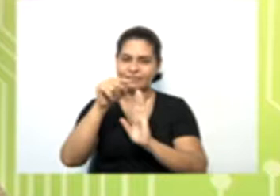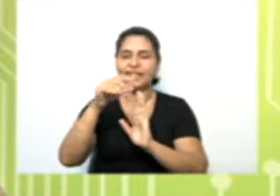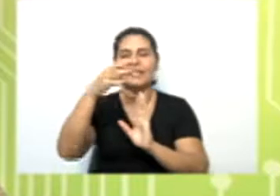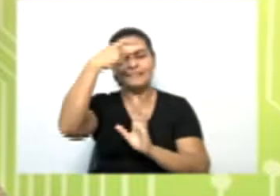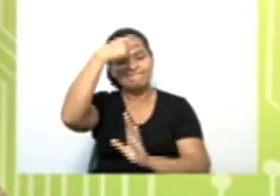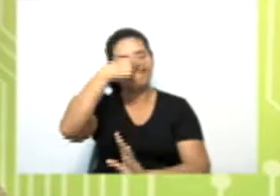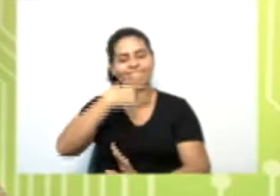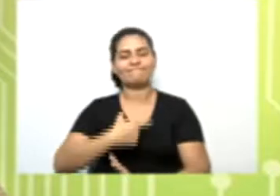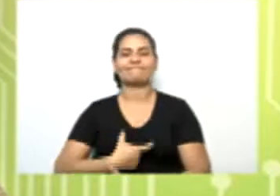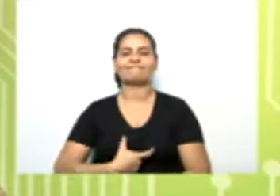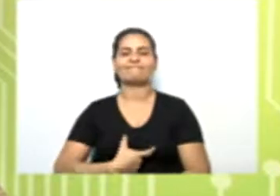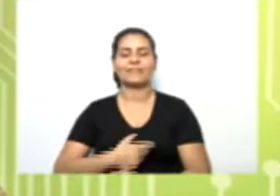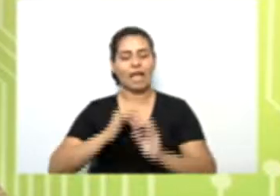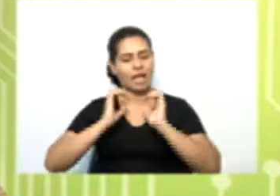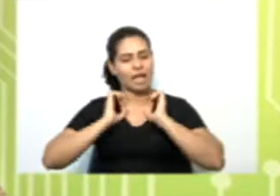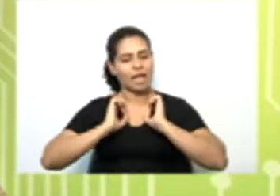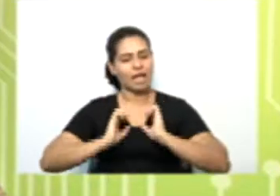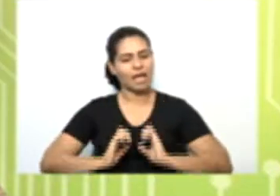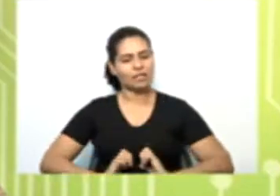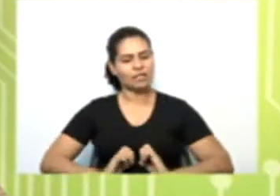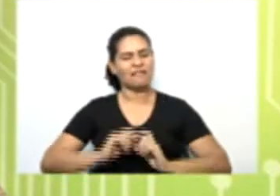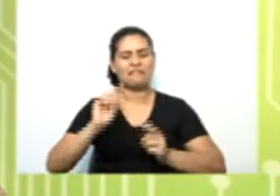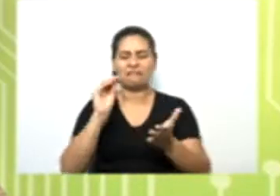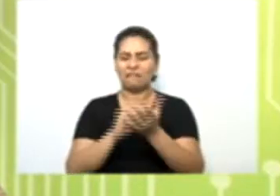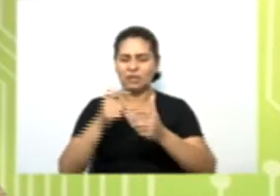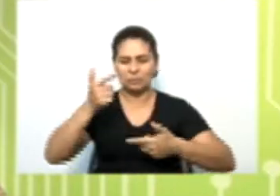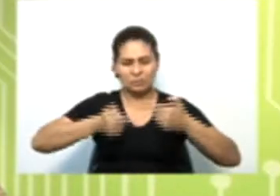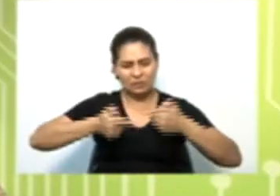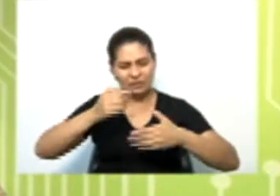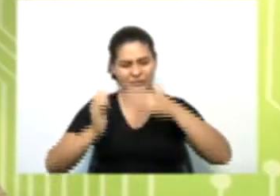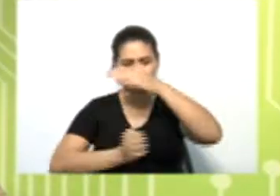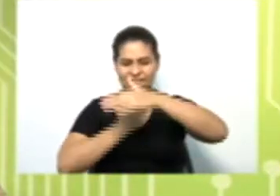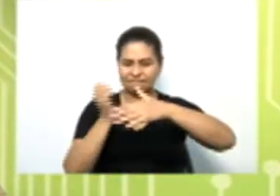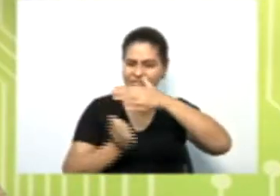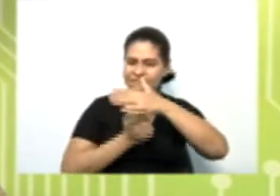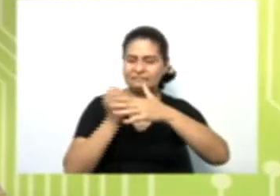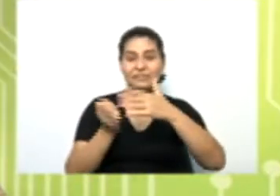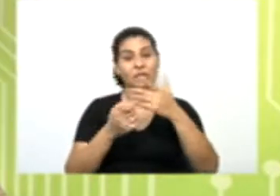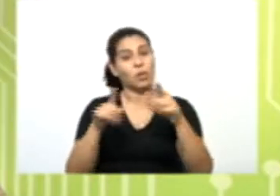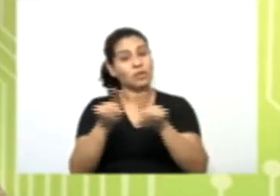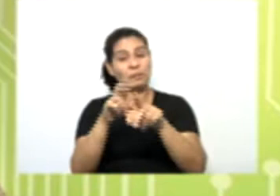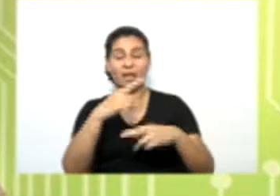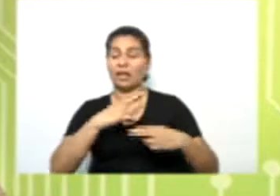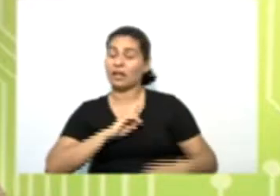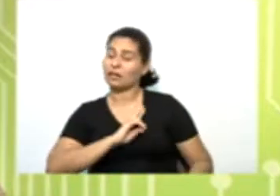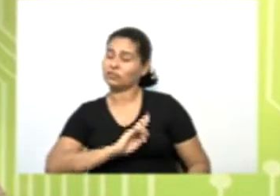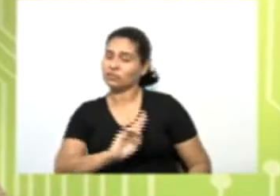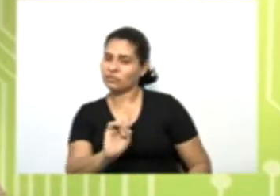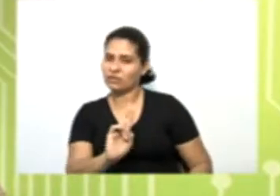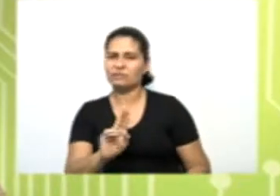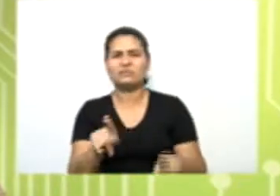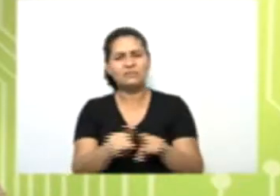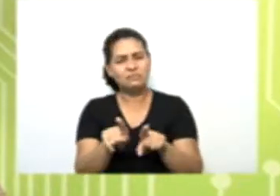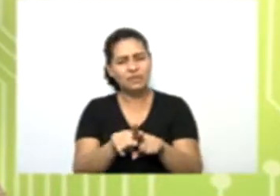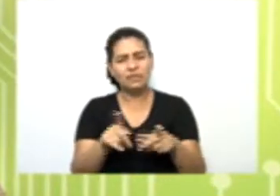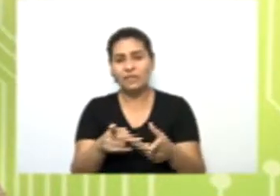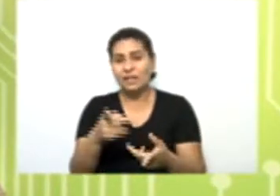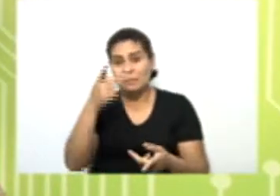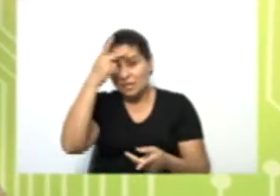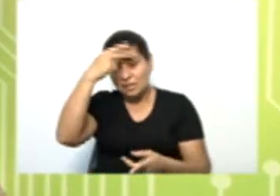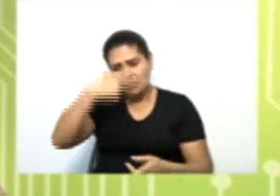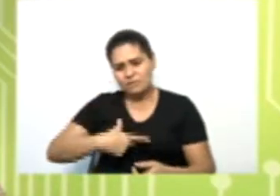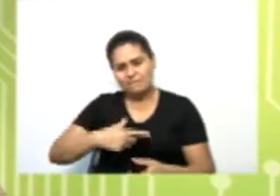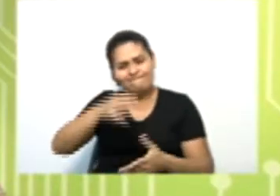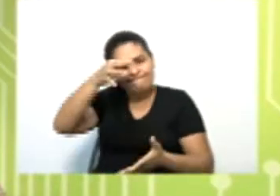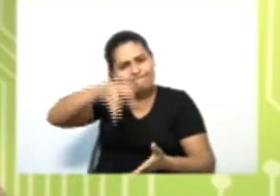ser íntegro. Como está faltando isso na política, não é? Nas empresas, às vezes até em algumas religiões também. A integridade é você fazer o